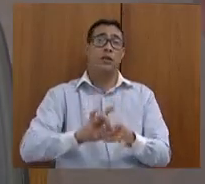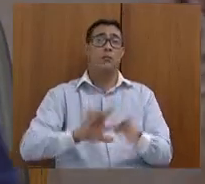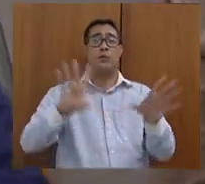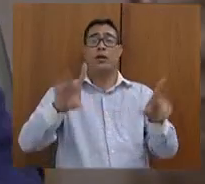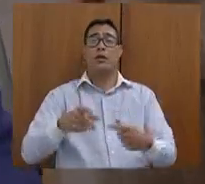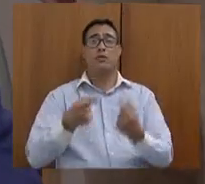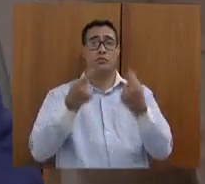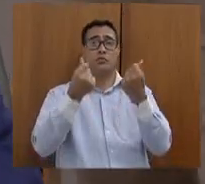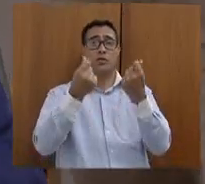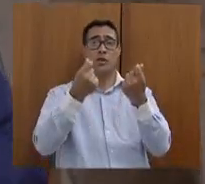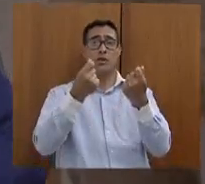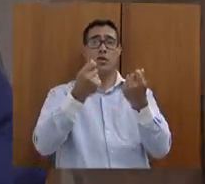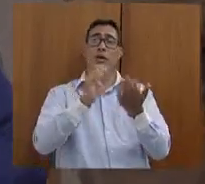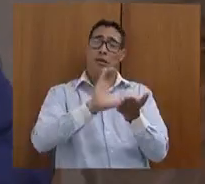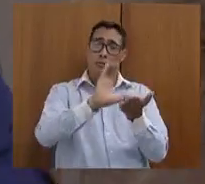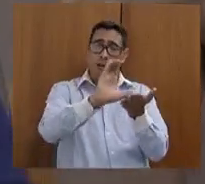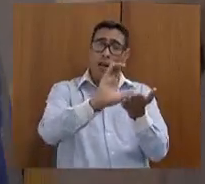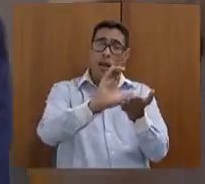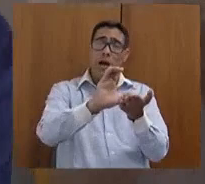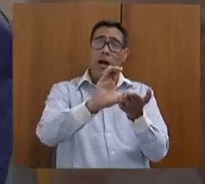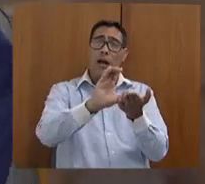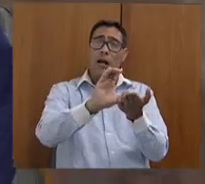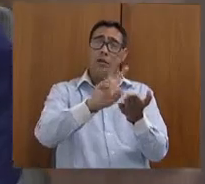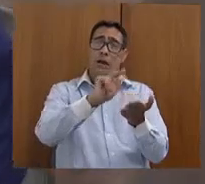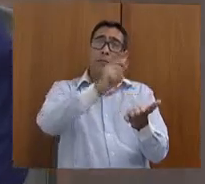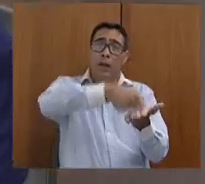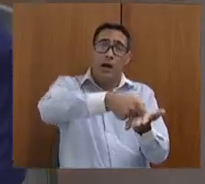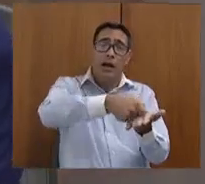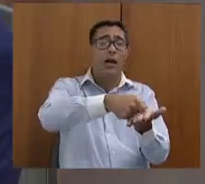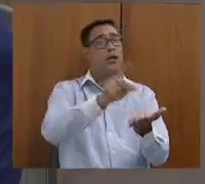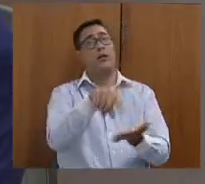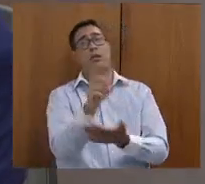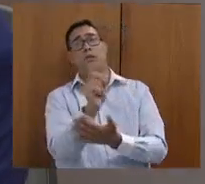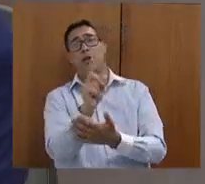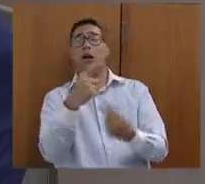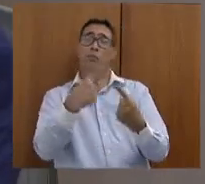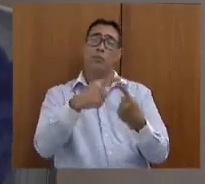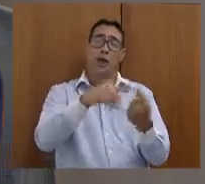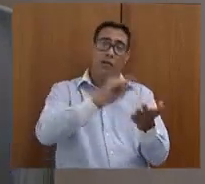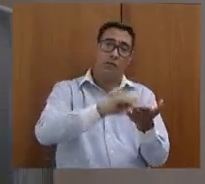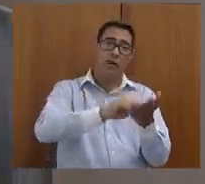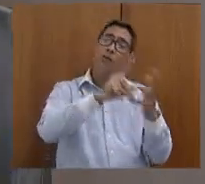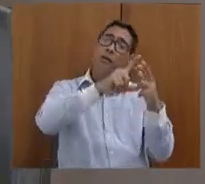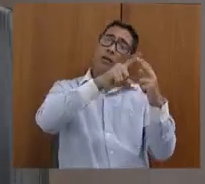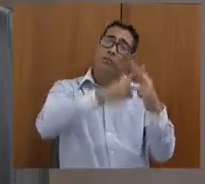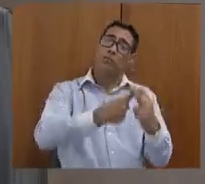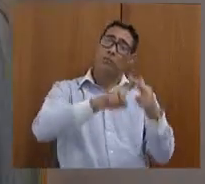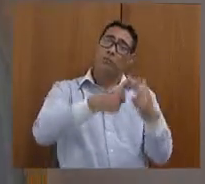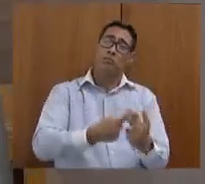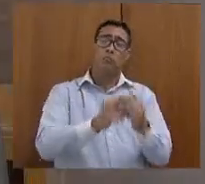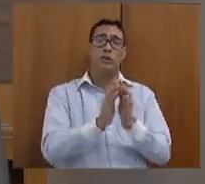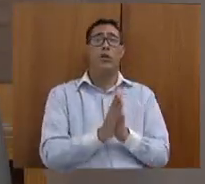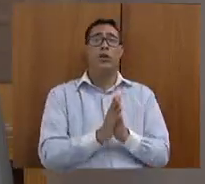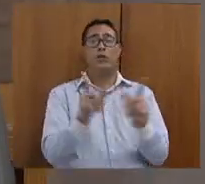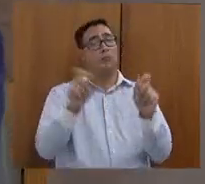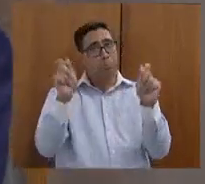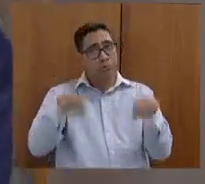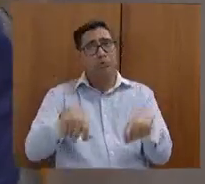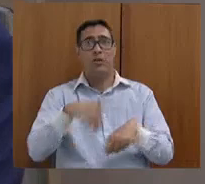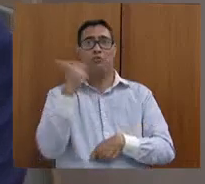aí demora para pagar desatualiza aí na hora que a gente vai pagar não tem como pagar porque tá desatualizada a tabela Então o que foi possível nós